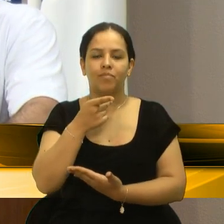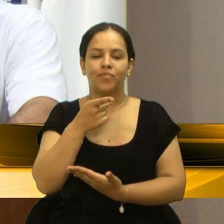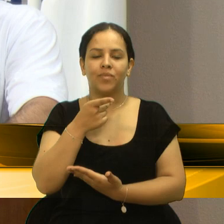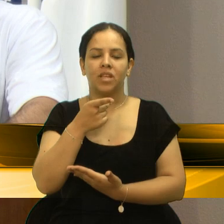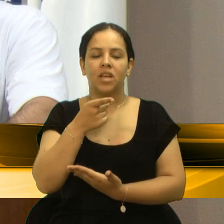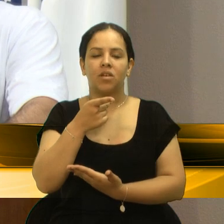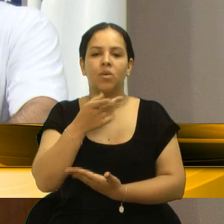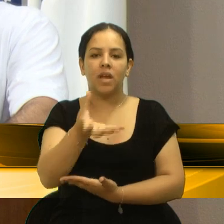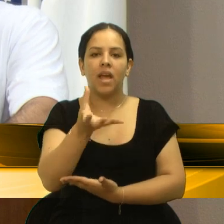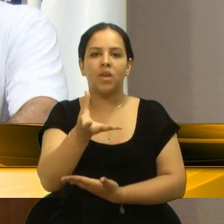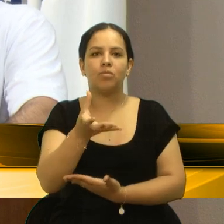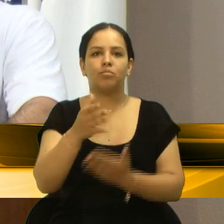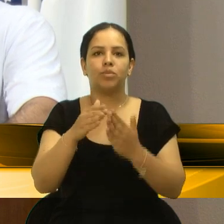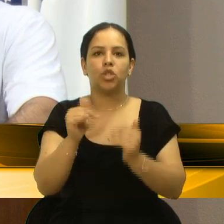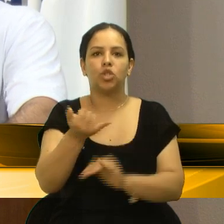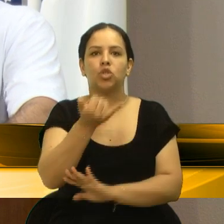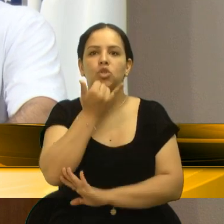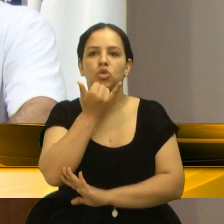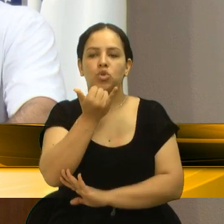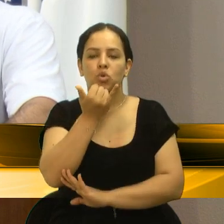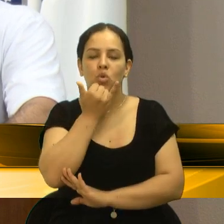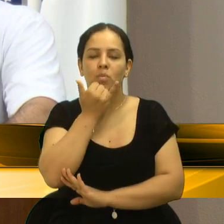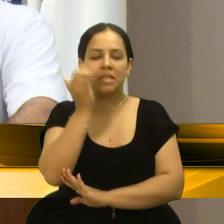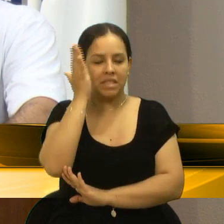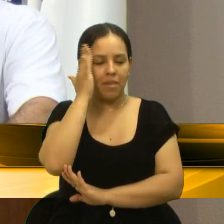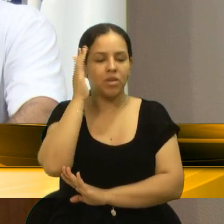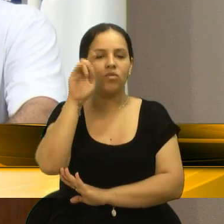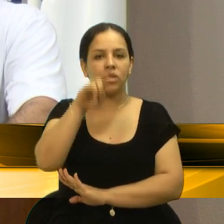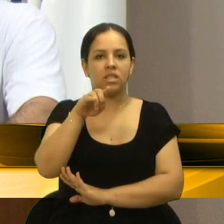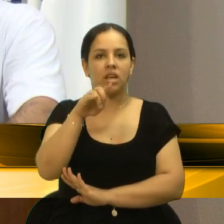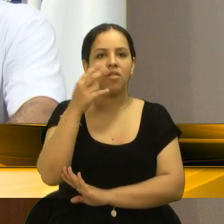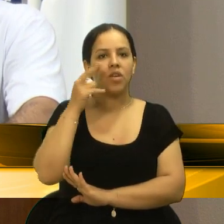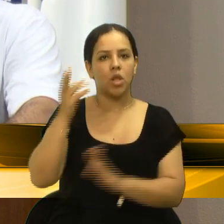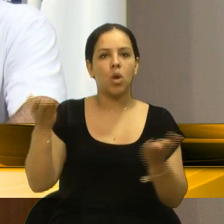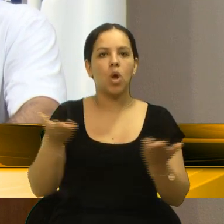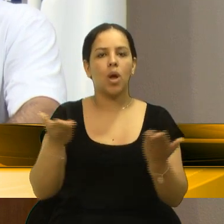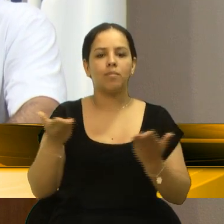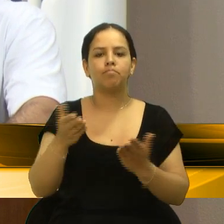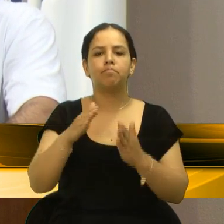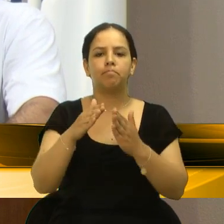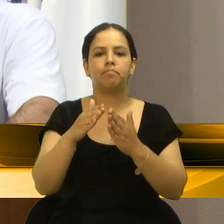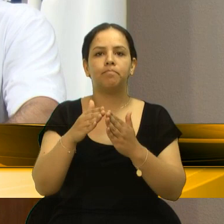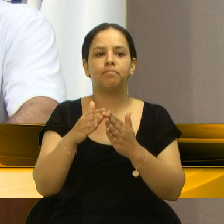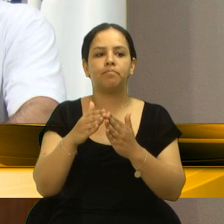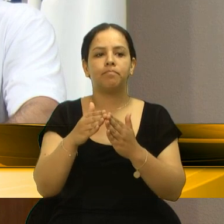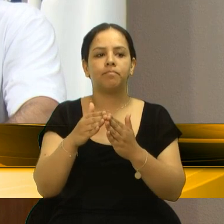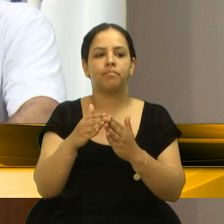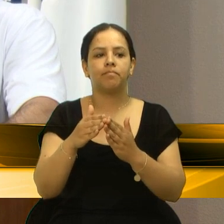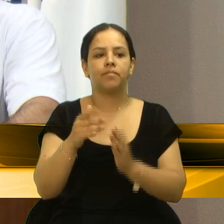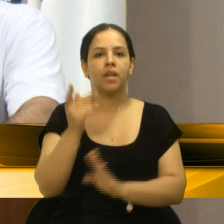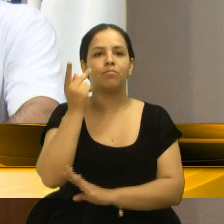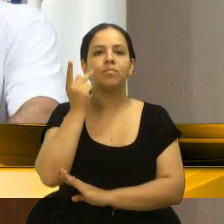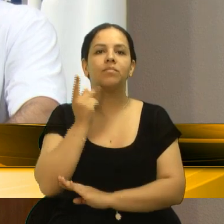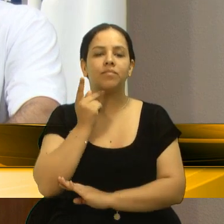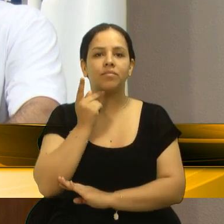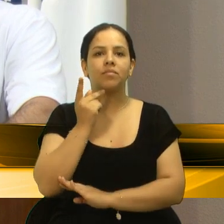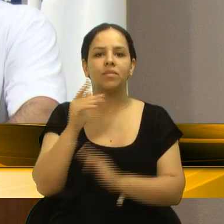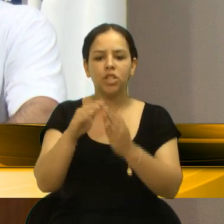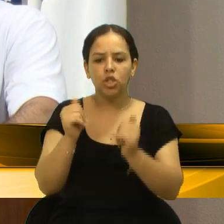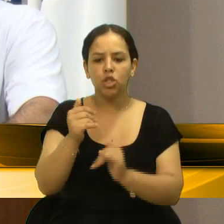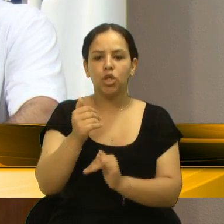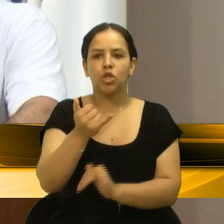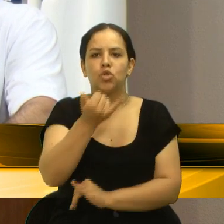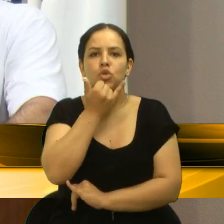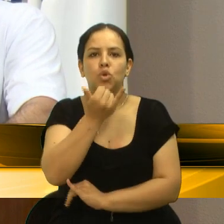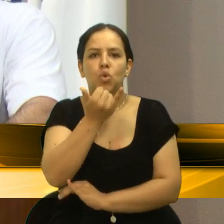Renato Nunes. Eu sei que o senhor está no seu gabinete me assistindo nesse momento. Pedir desculpa, porque o senhor representa a sua fala aqui,